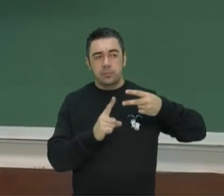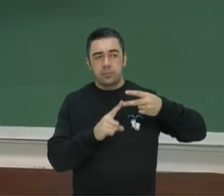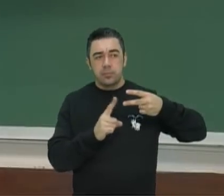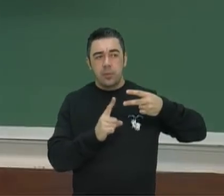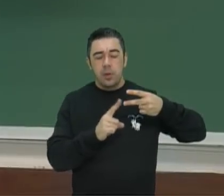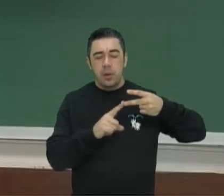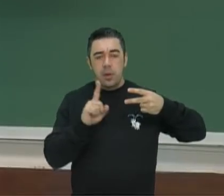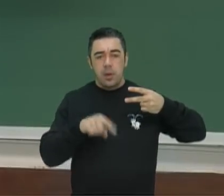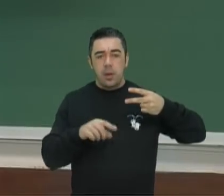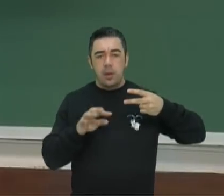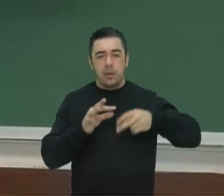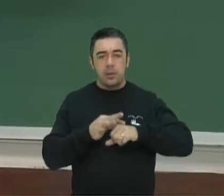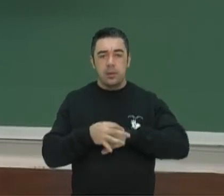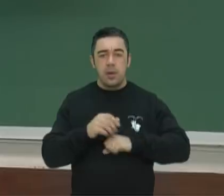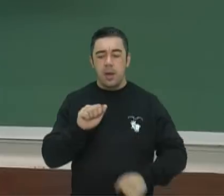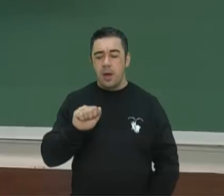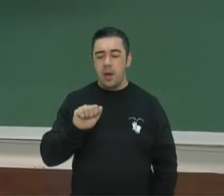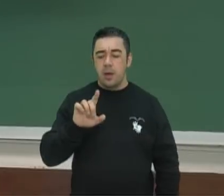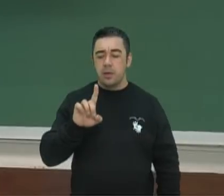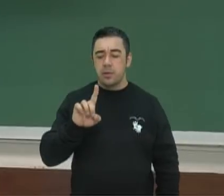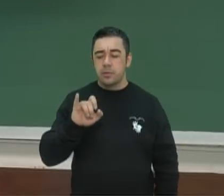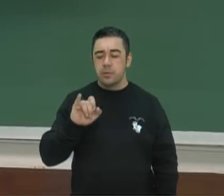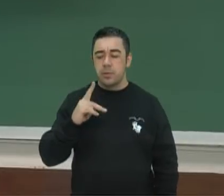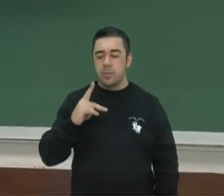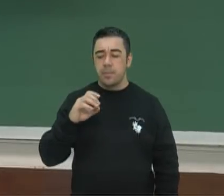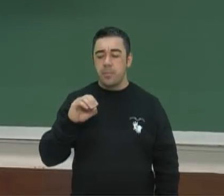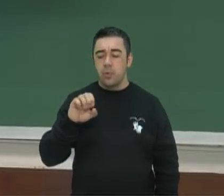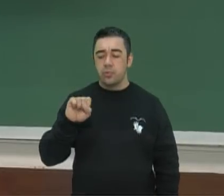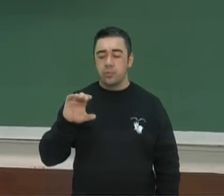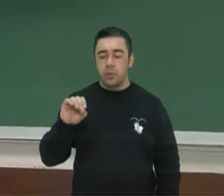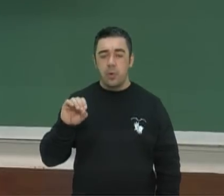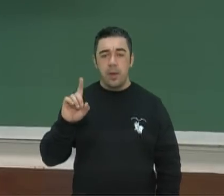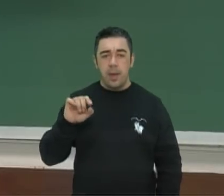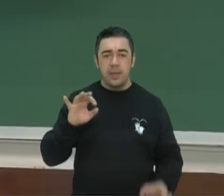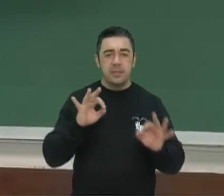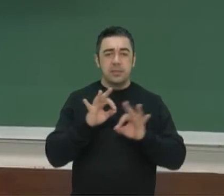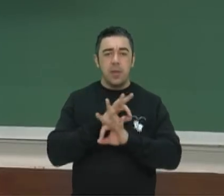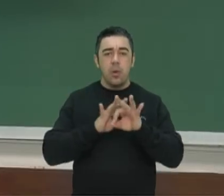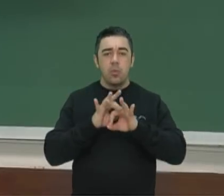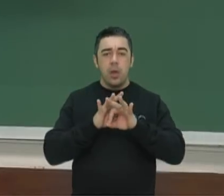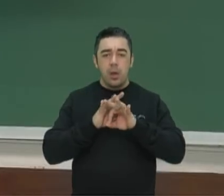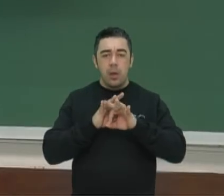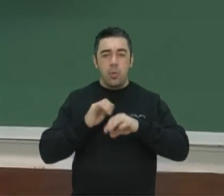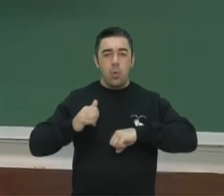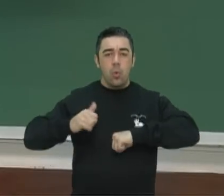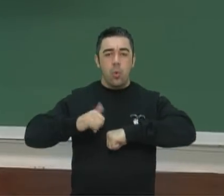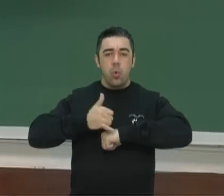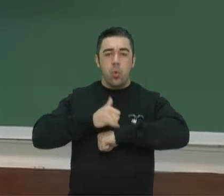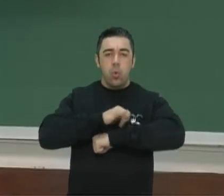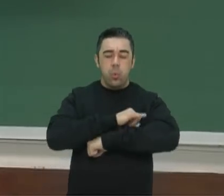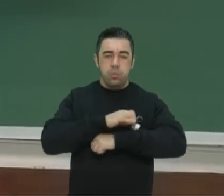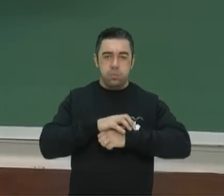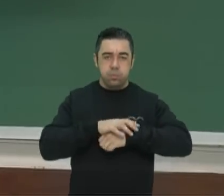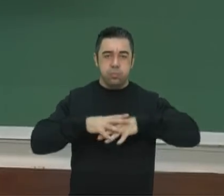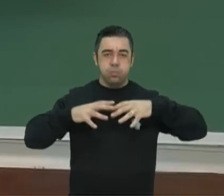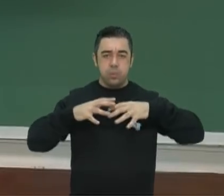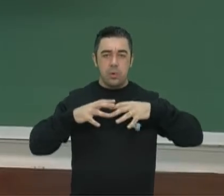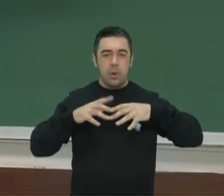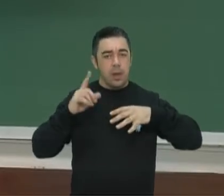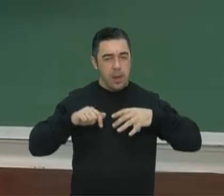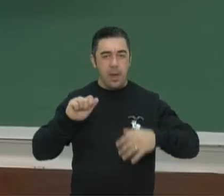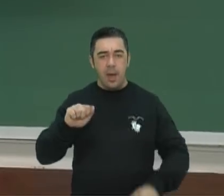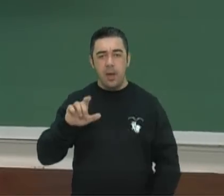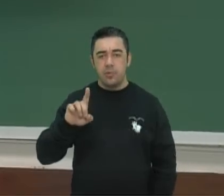aí numa outra aula, chamado tecido adiposo, que é rico em células que acumulam gordura, tá? A gordura, de modo geral, é